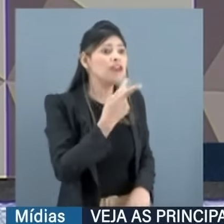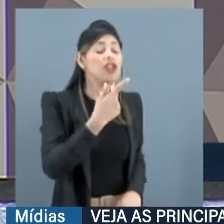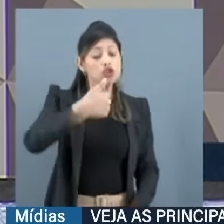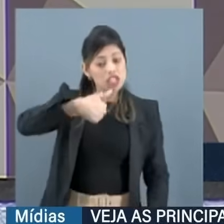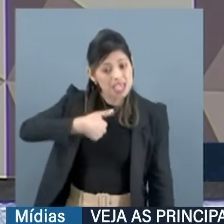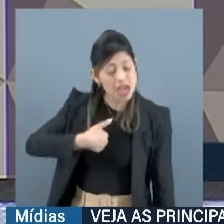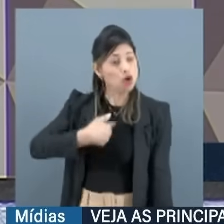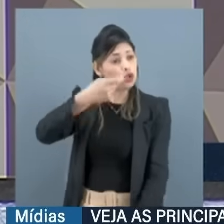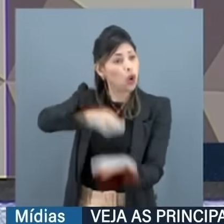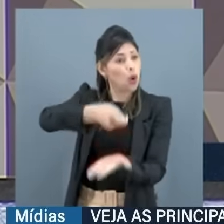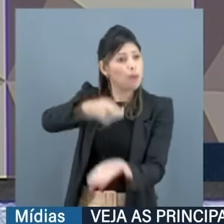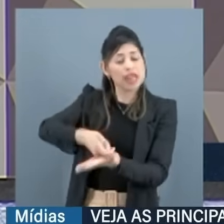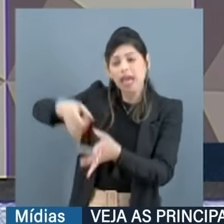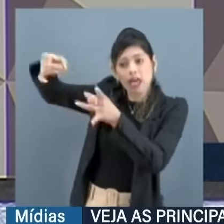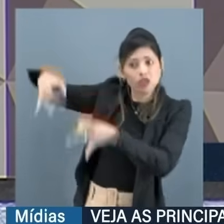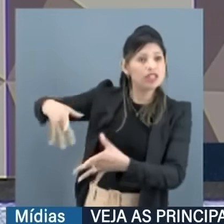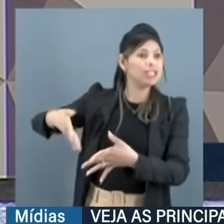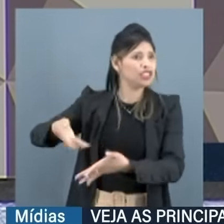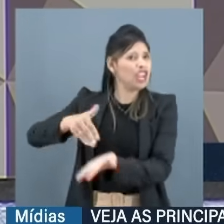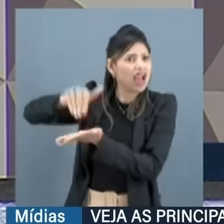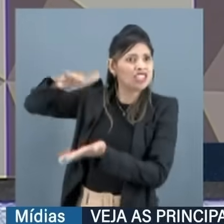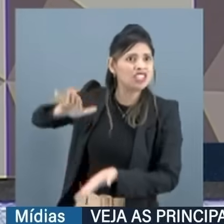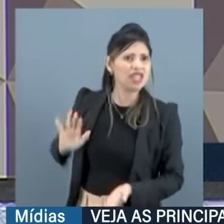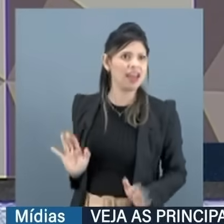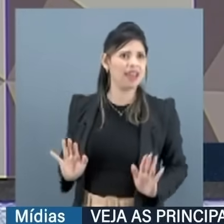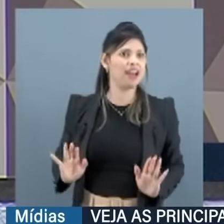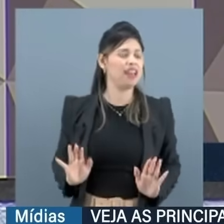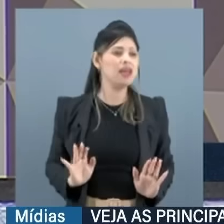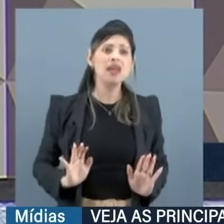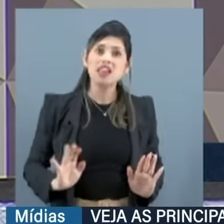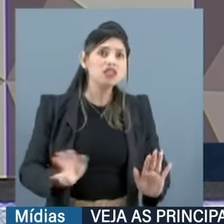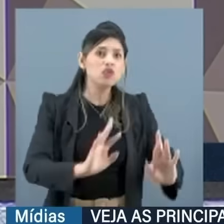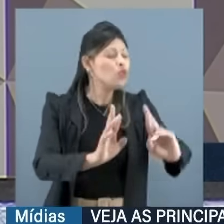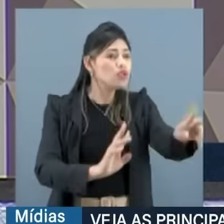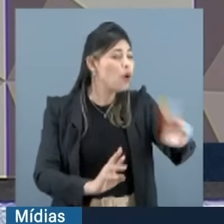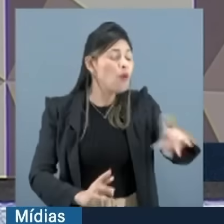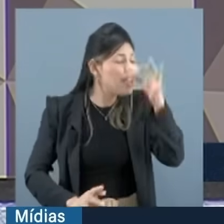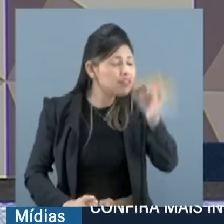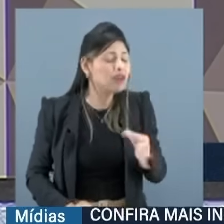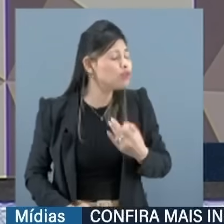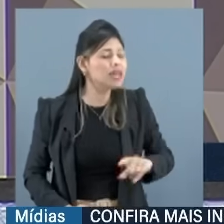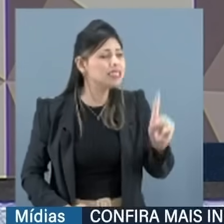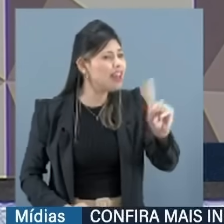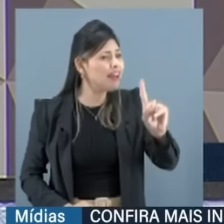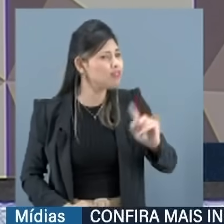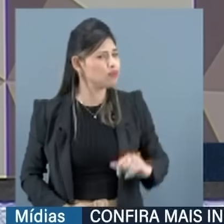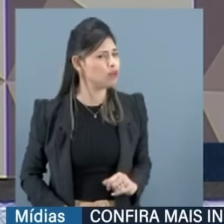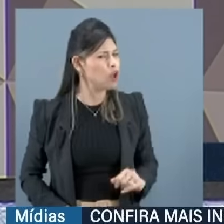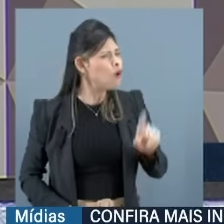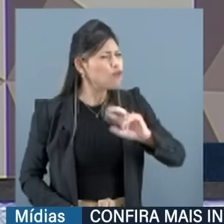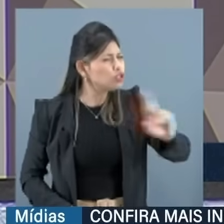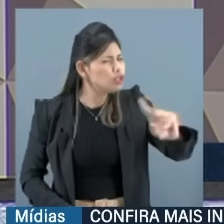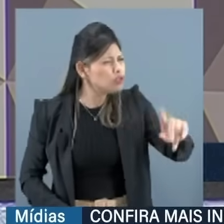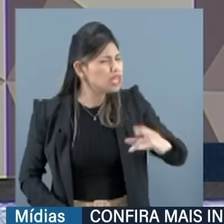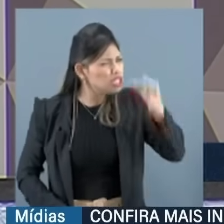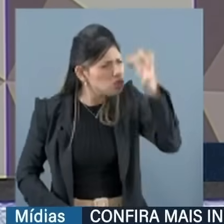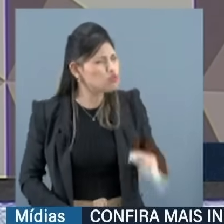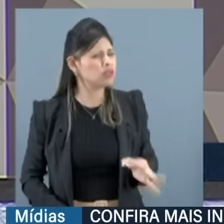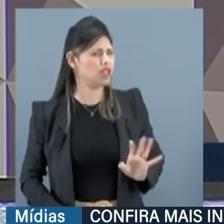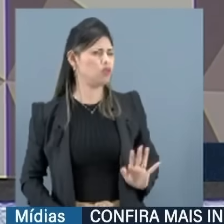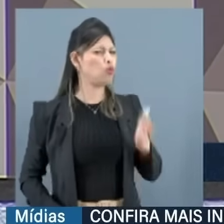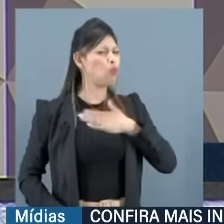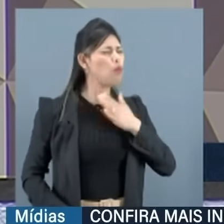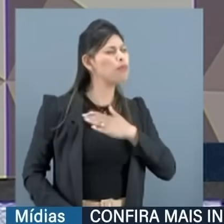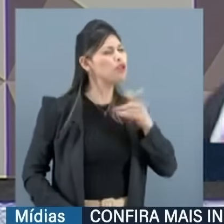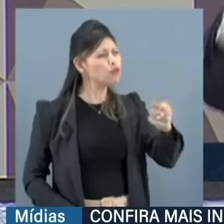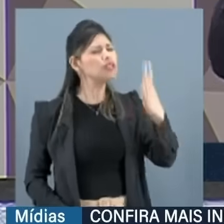obrigação de destituir a partir do ponto de vista de Vossa Excelência. Isso não é justo, o senhor não está sendo justo comigo, o senhor sabe que eu